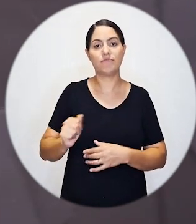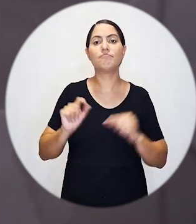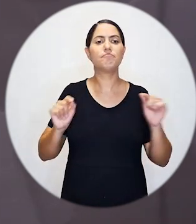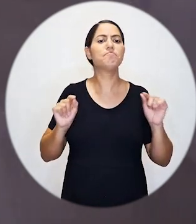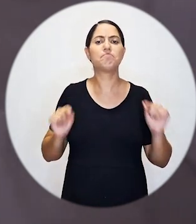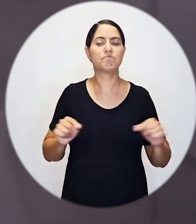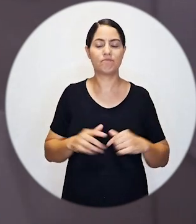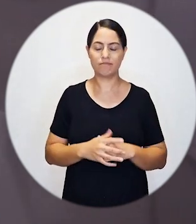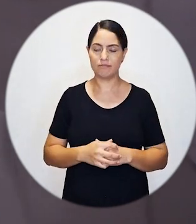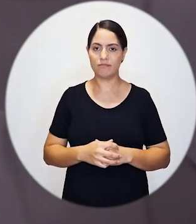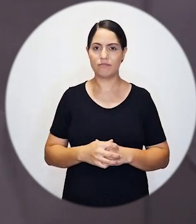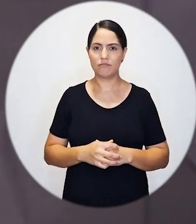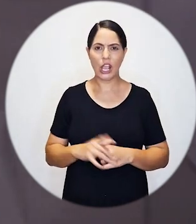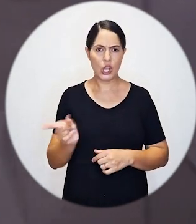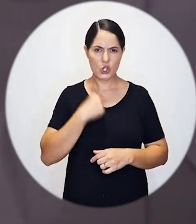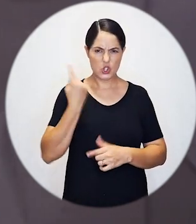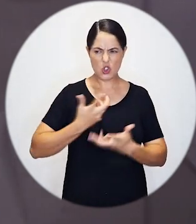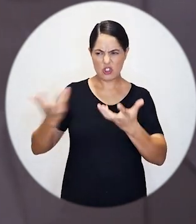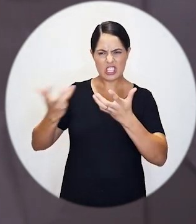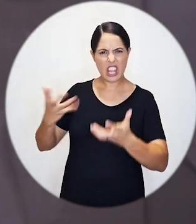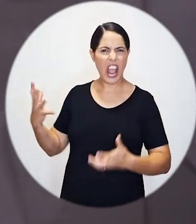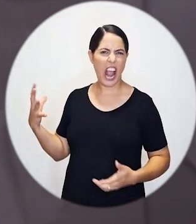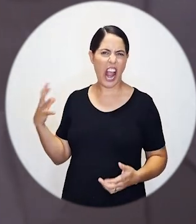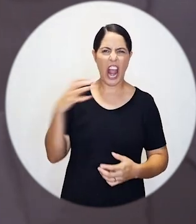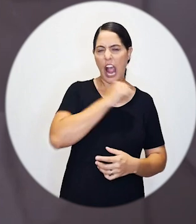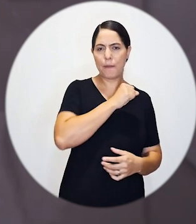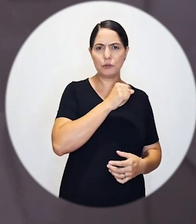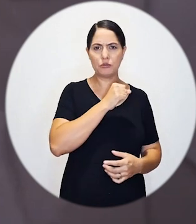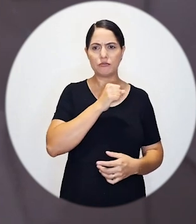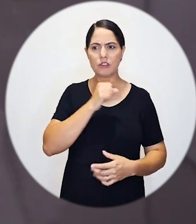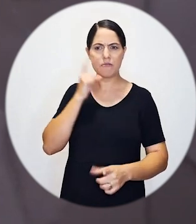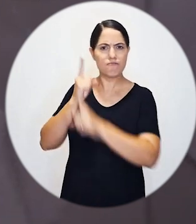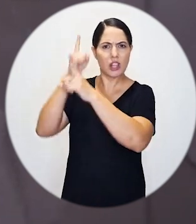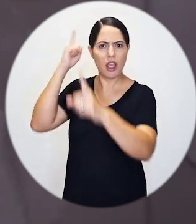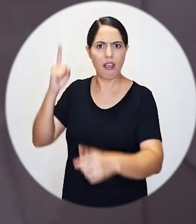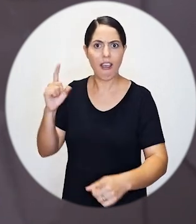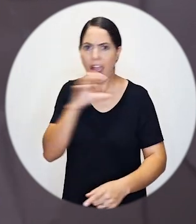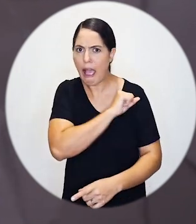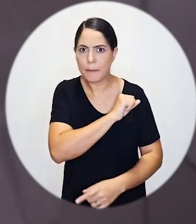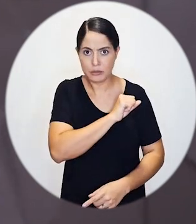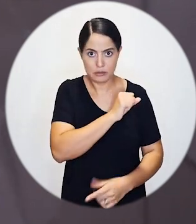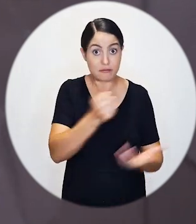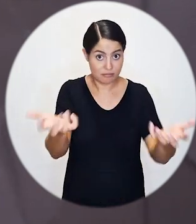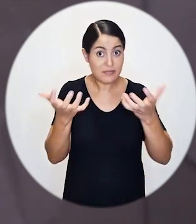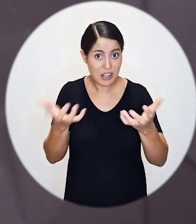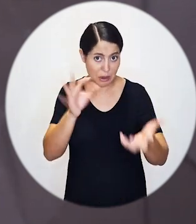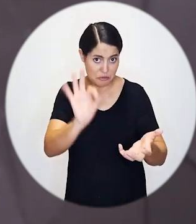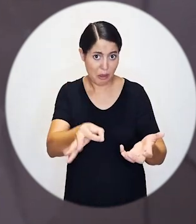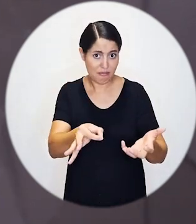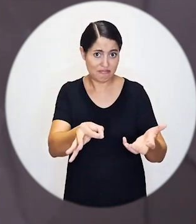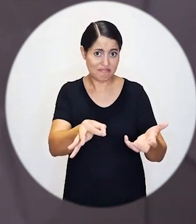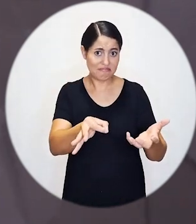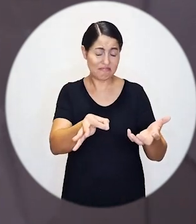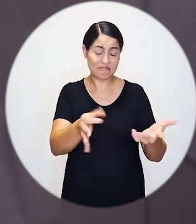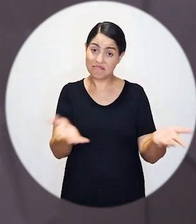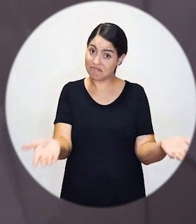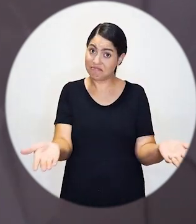fugaz. Nós queremos tudo para já, para ontem. É ou não é?